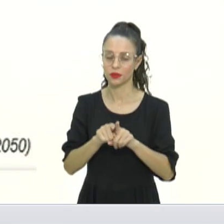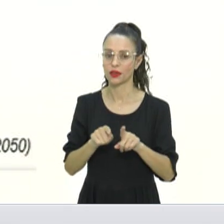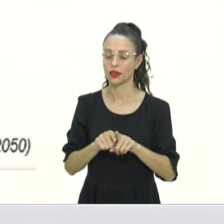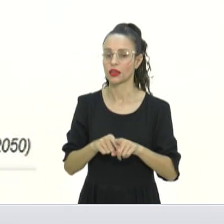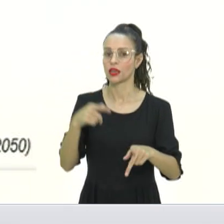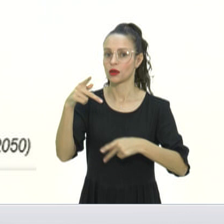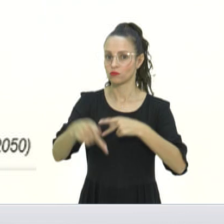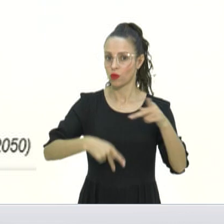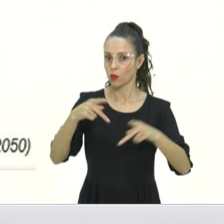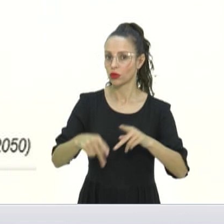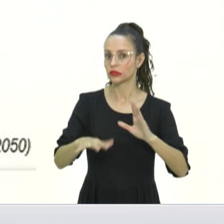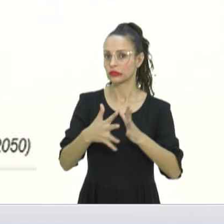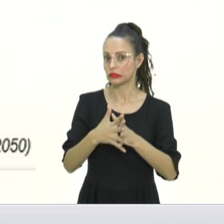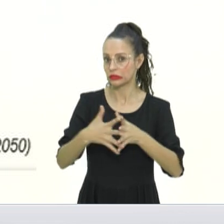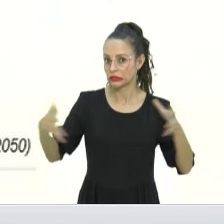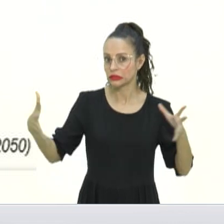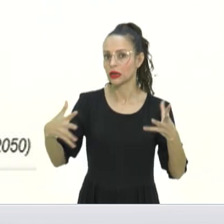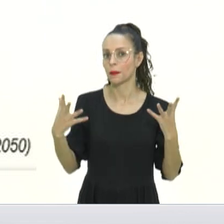população muito grande,